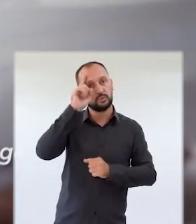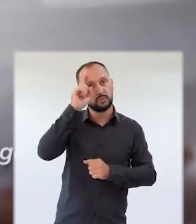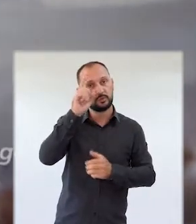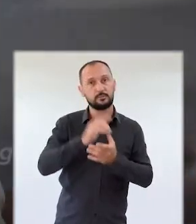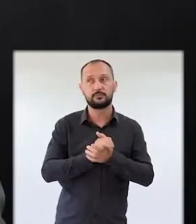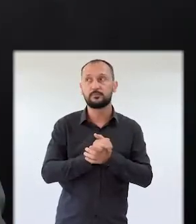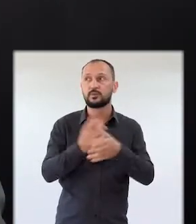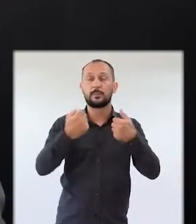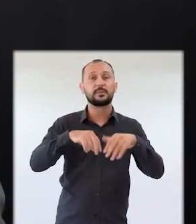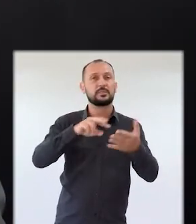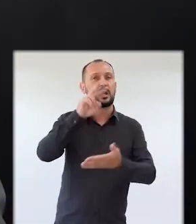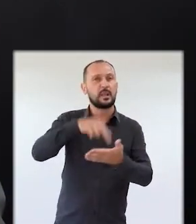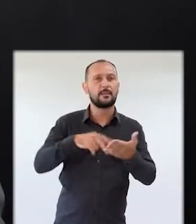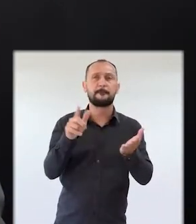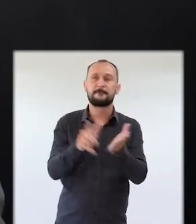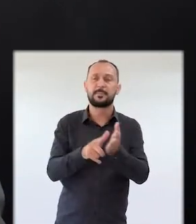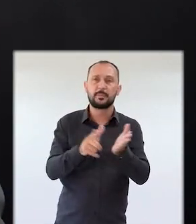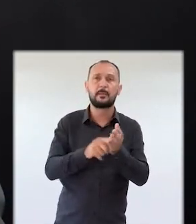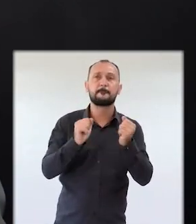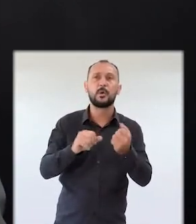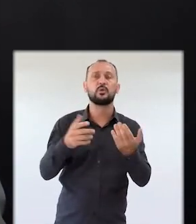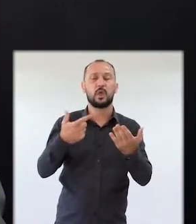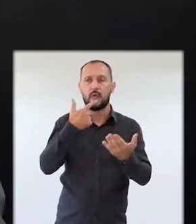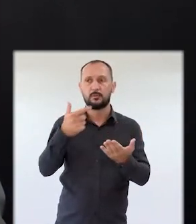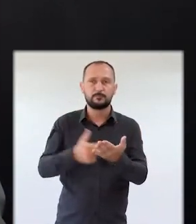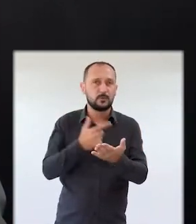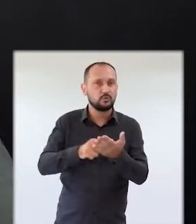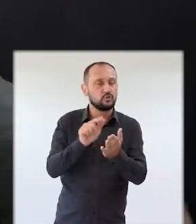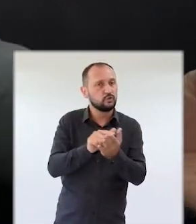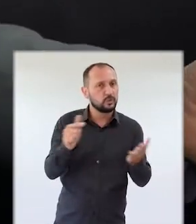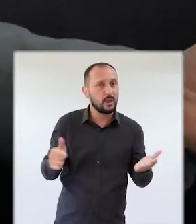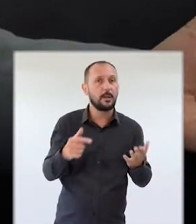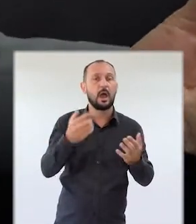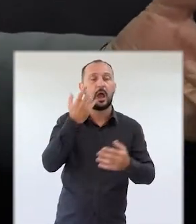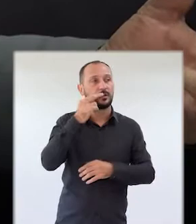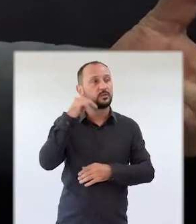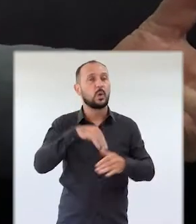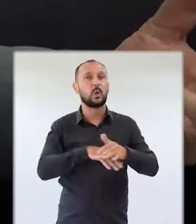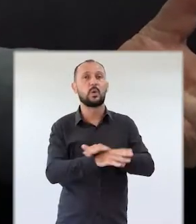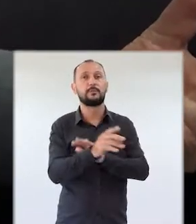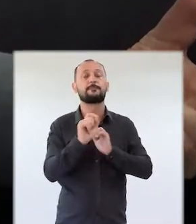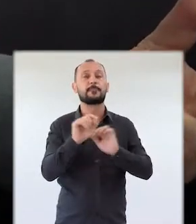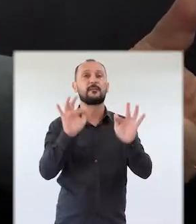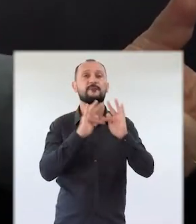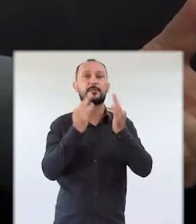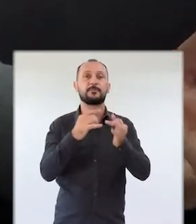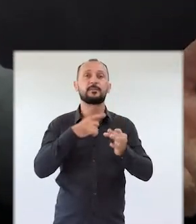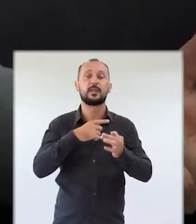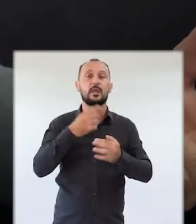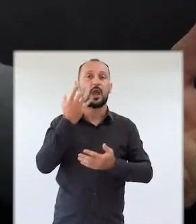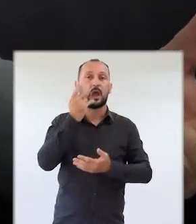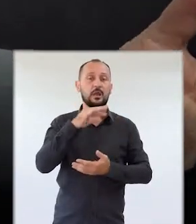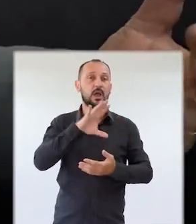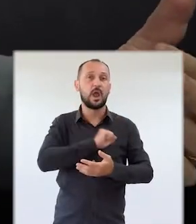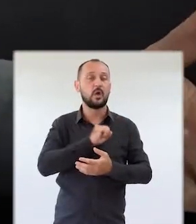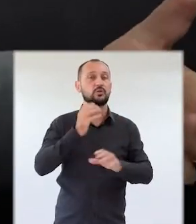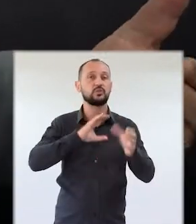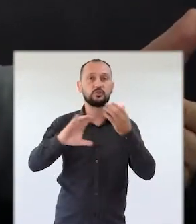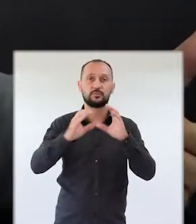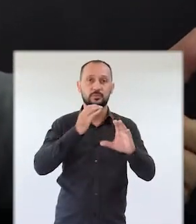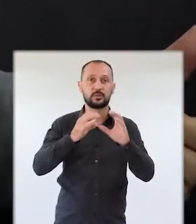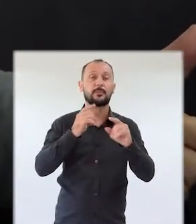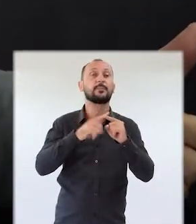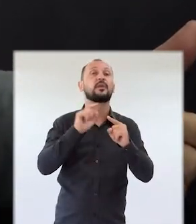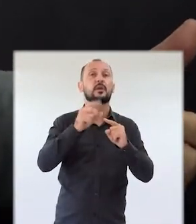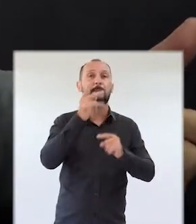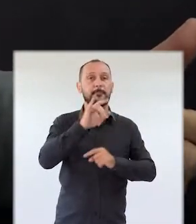no livro de papel, pode ser uma revista, um jornal, mas a criança se habitua. As famílias que têm crianças que gostam de música são aquelas que os